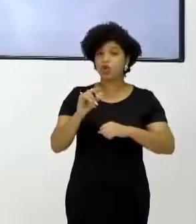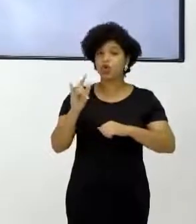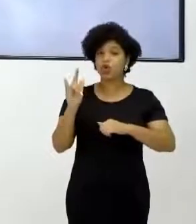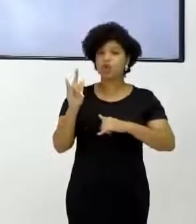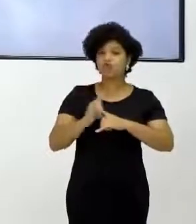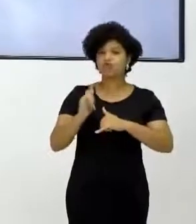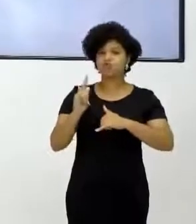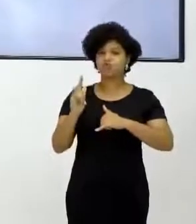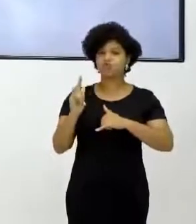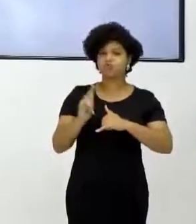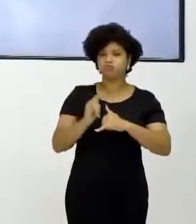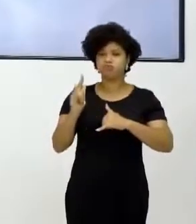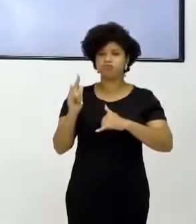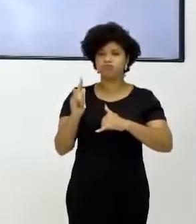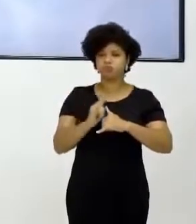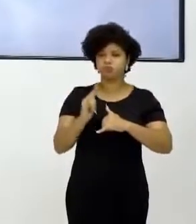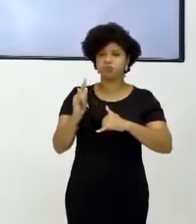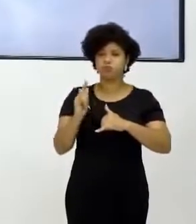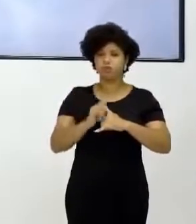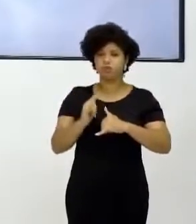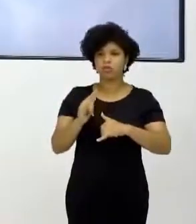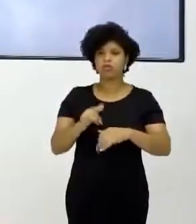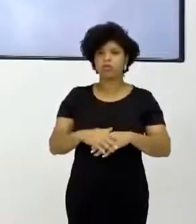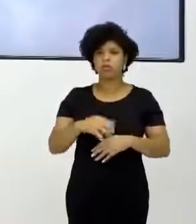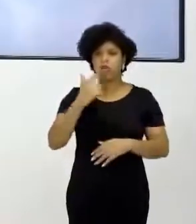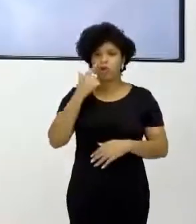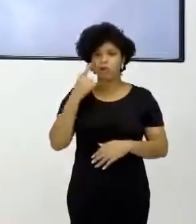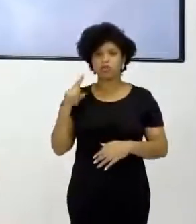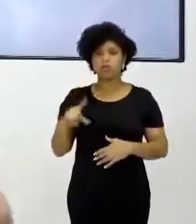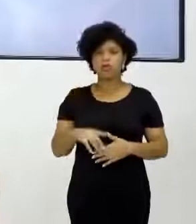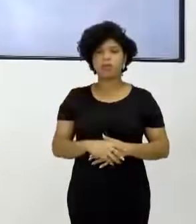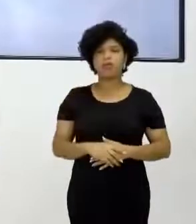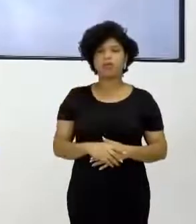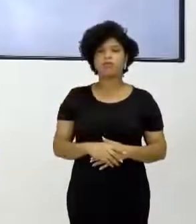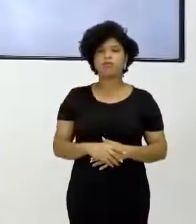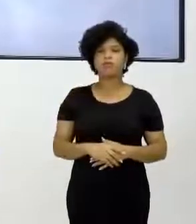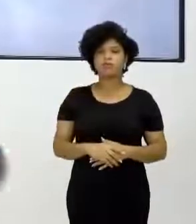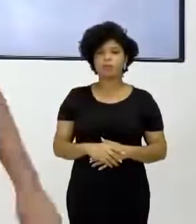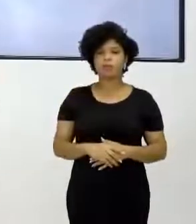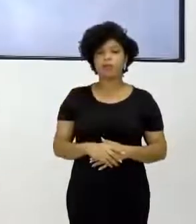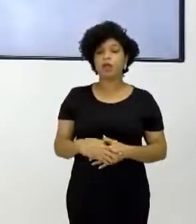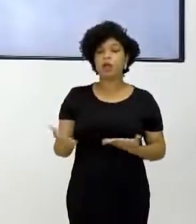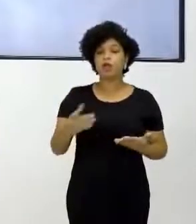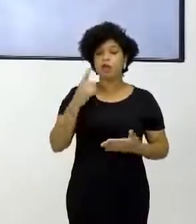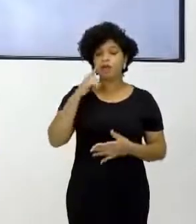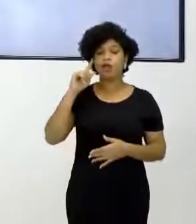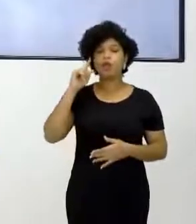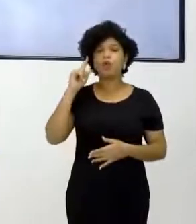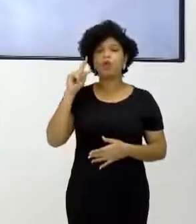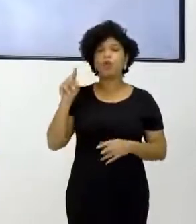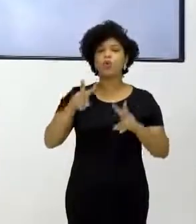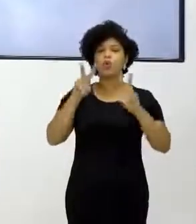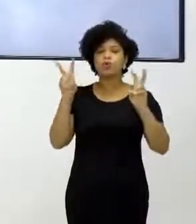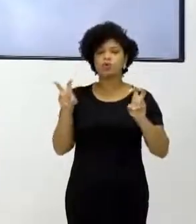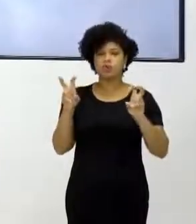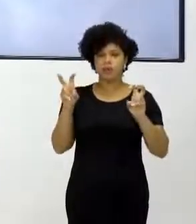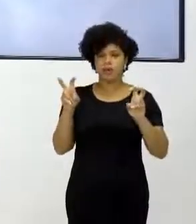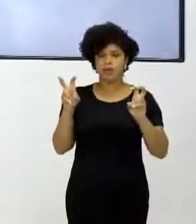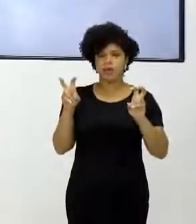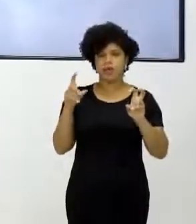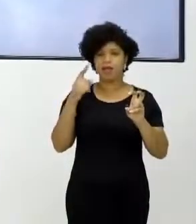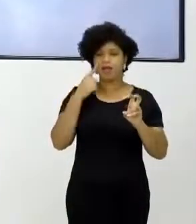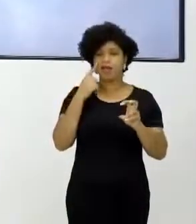eletromagnética, perturbação no meio. Gostaram da ideia aí? E vamos falar aí qual que é o tema de hoje. Vamos aí botar o tema, os assuntos